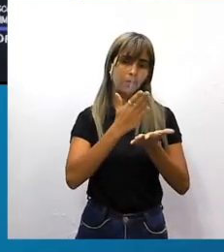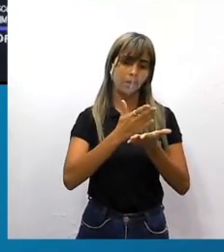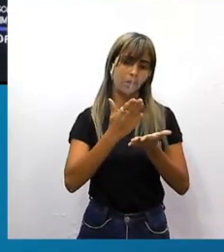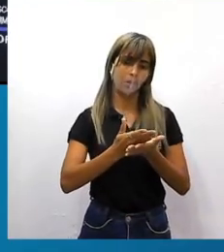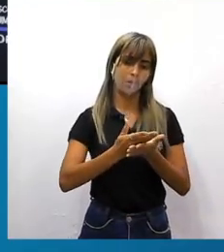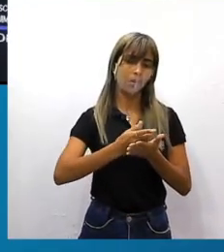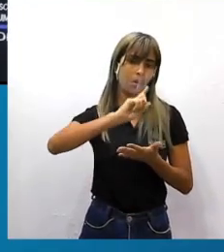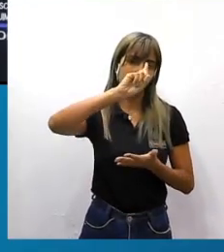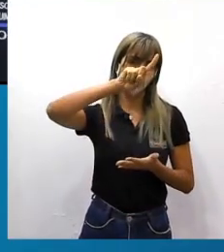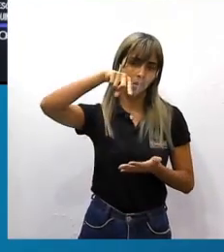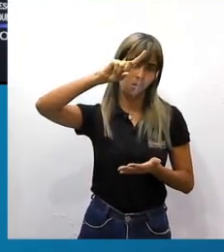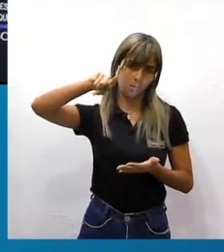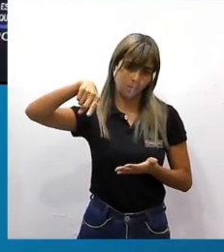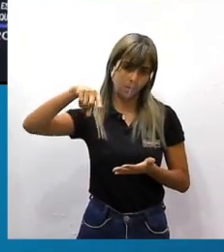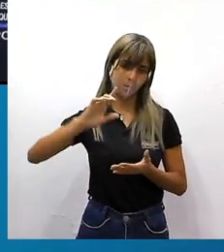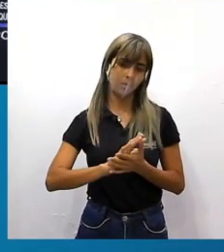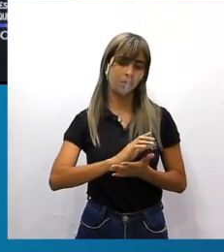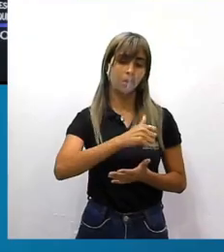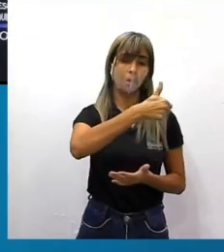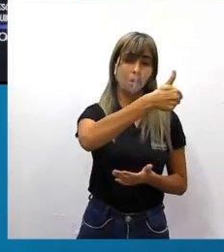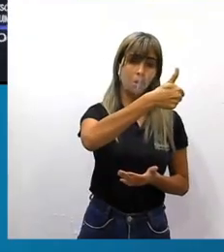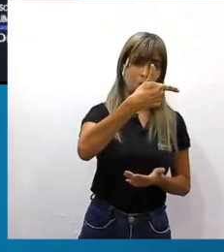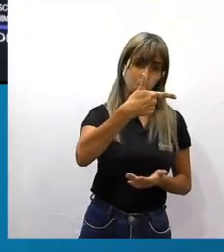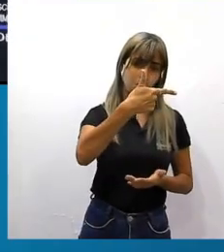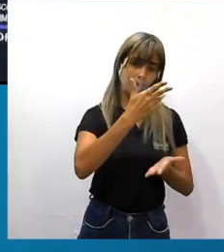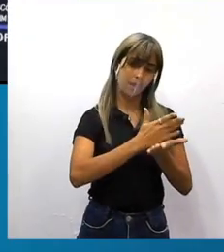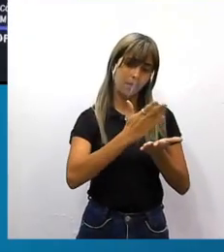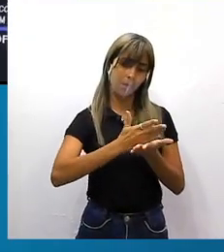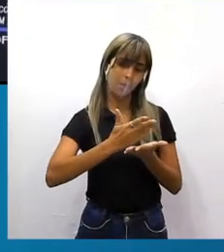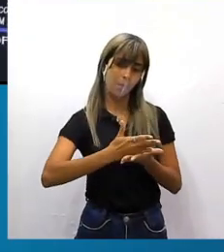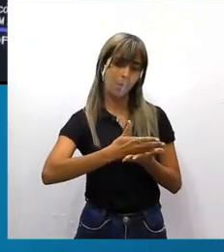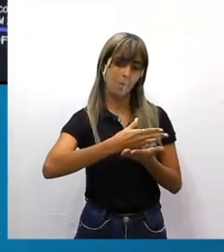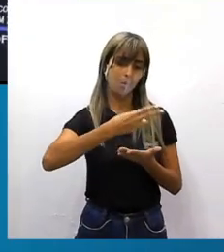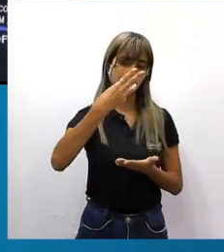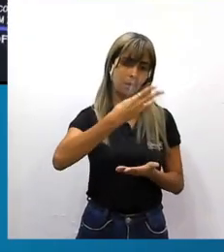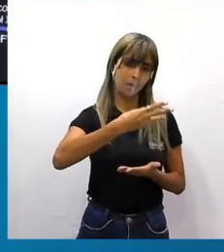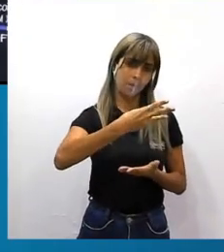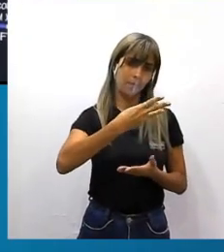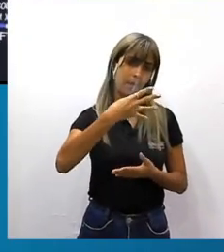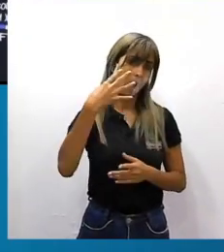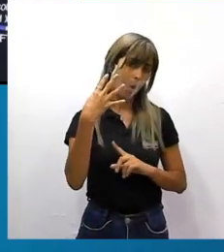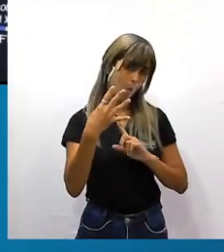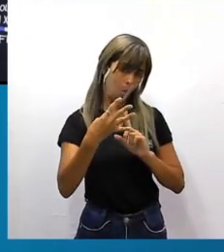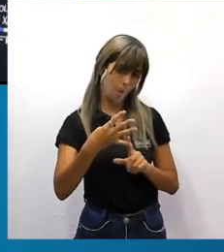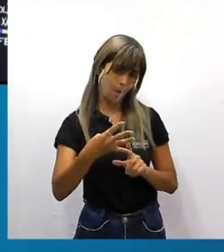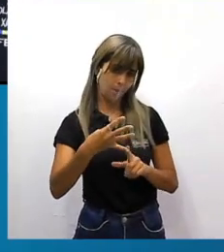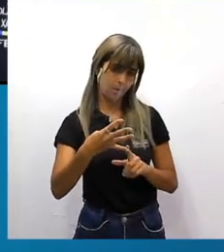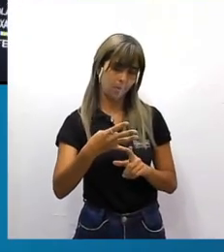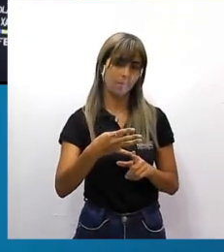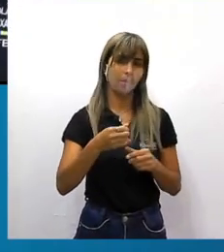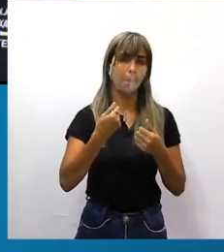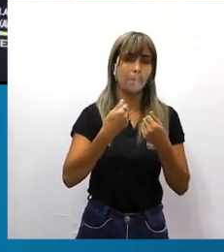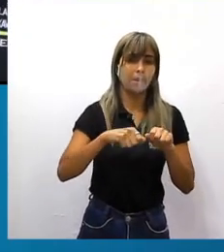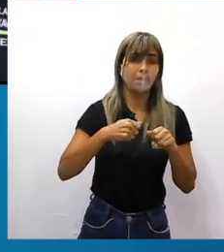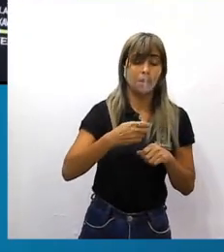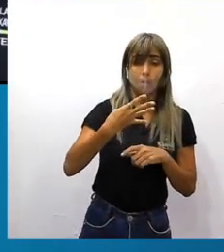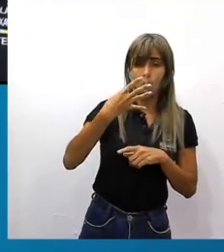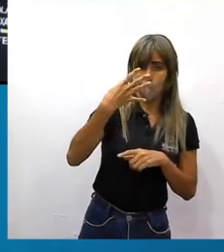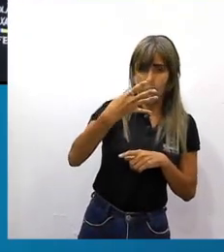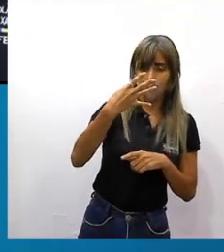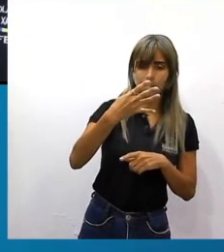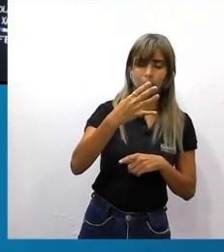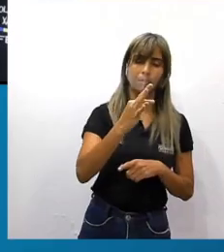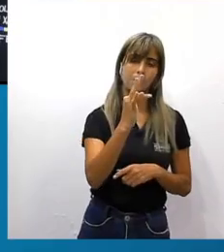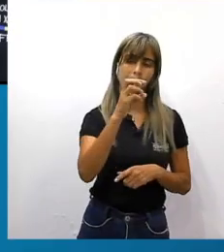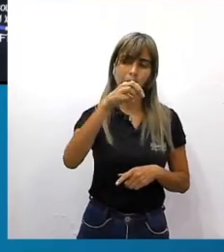zero com o outro. 12 dividido por 3 vai dar 4. Então, ó, serão precisos 4 caixas do extrato